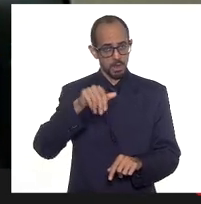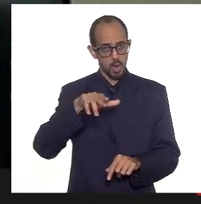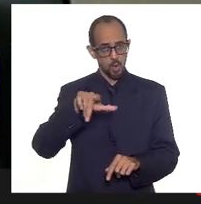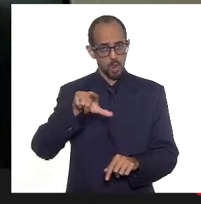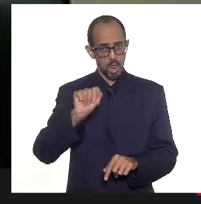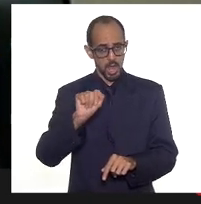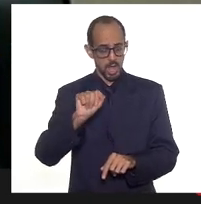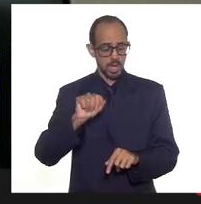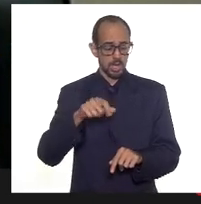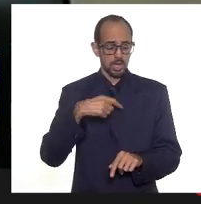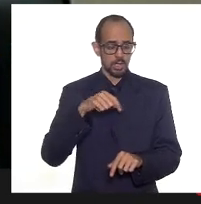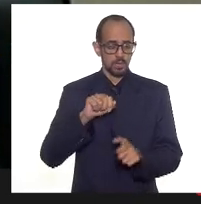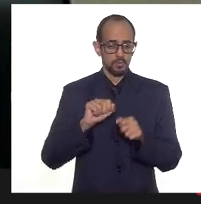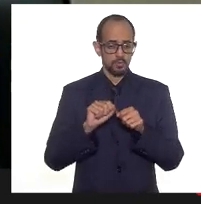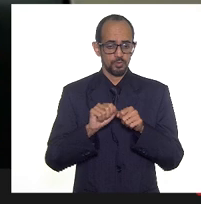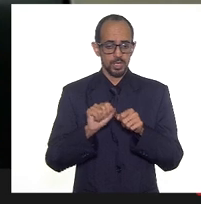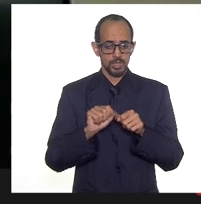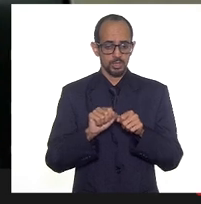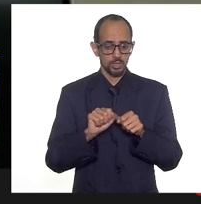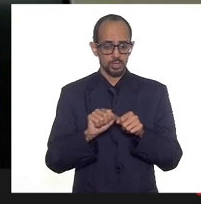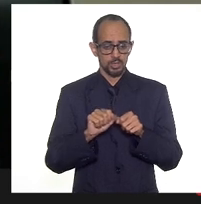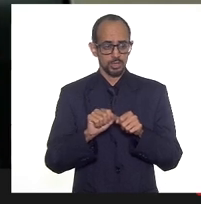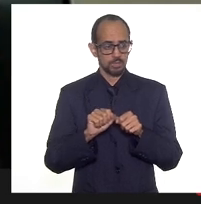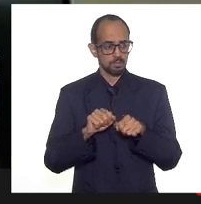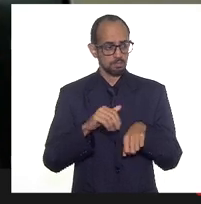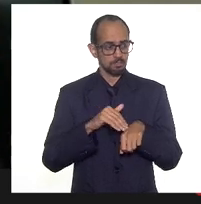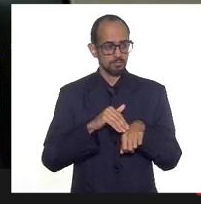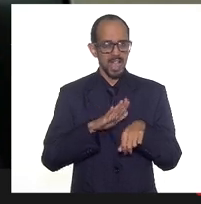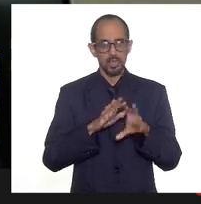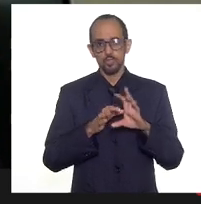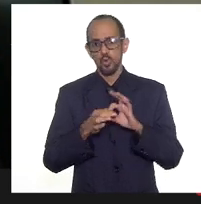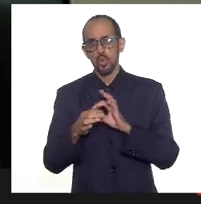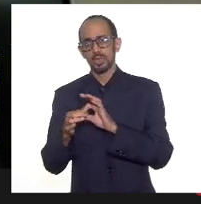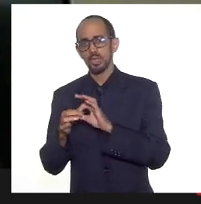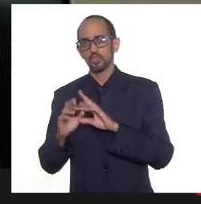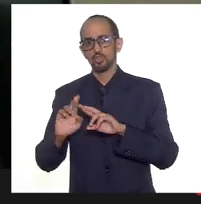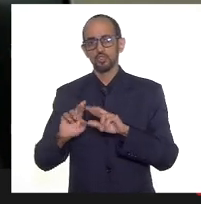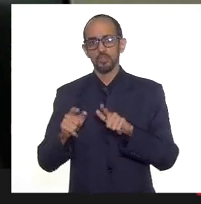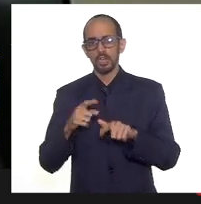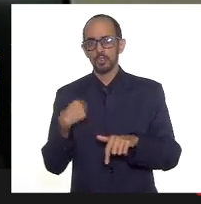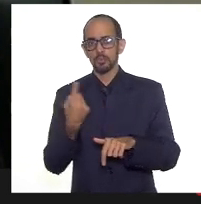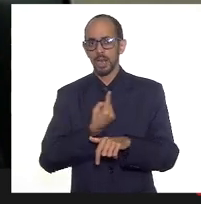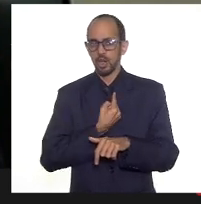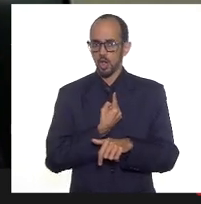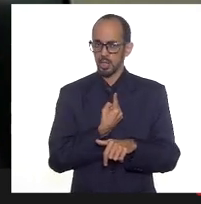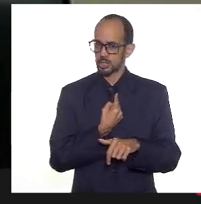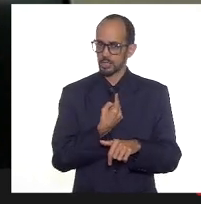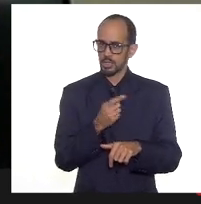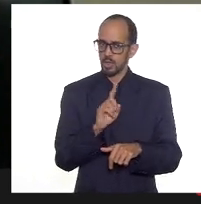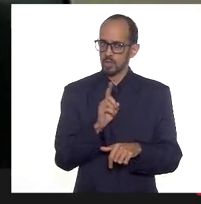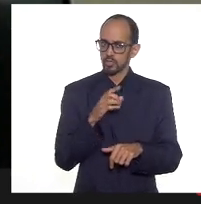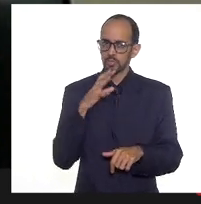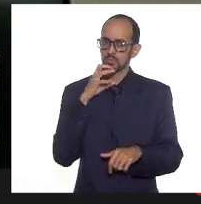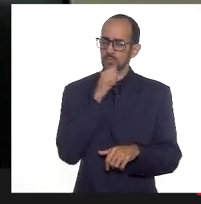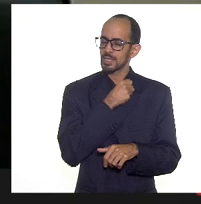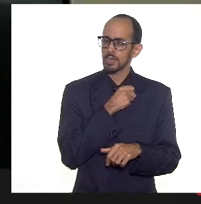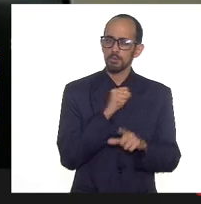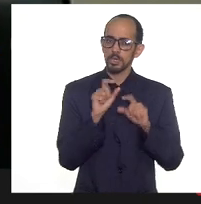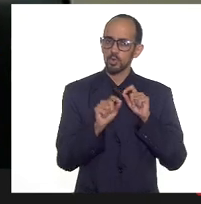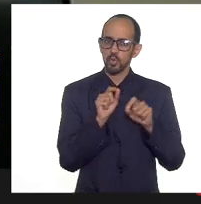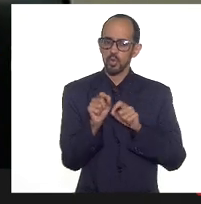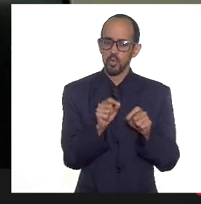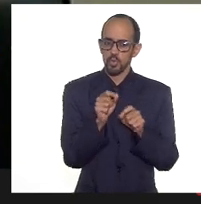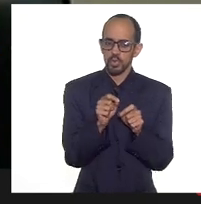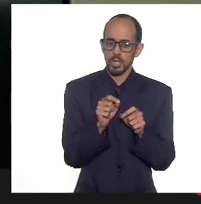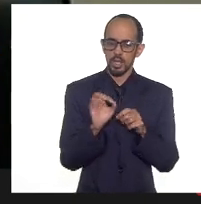nos colocou aqui mais um olhar, né? Não tinha sido vislumbrado por nós, no plano